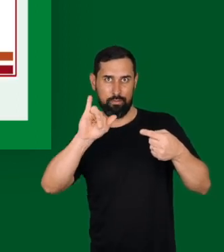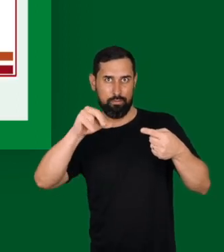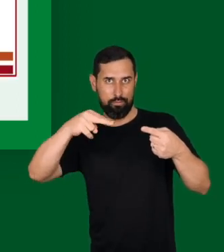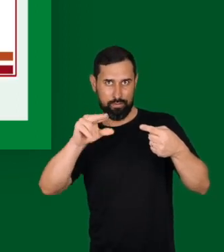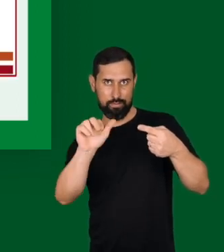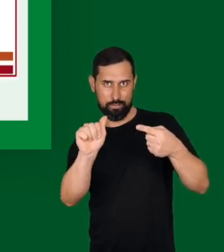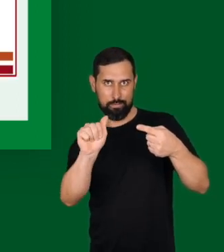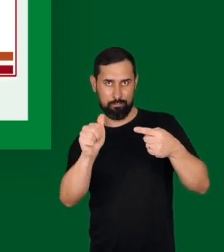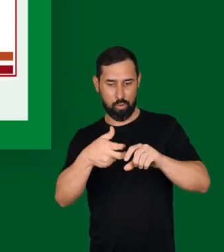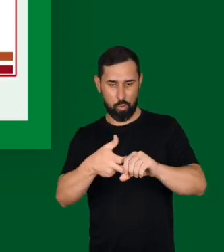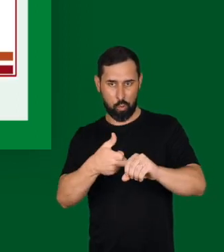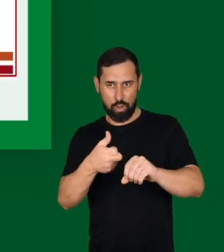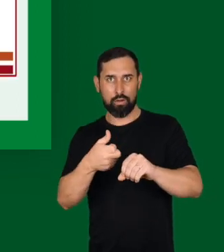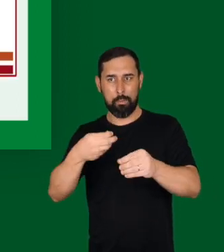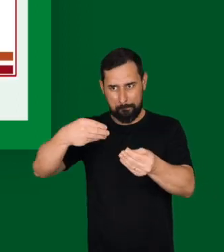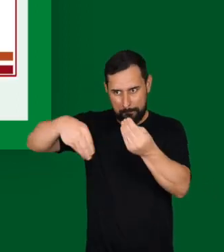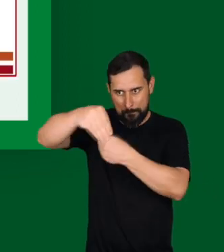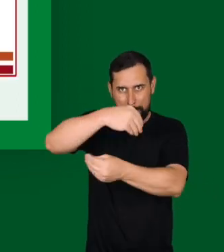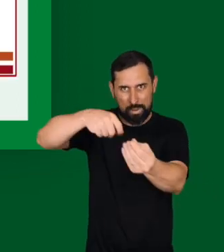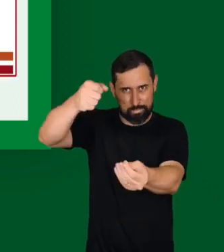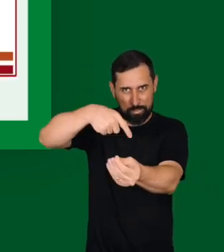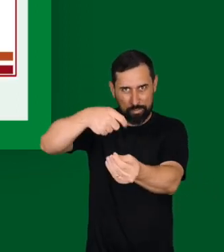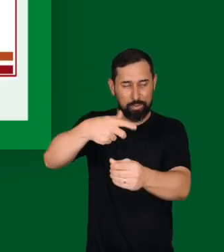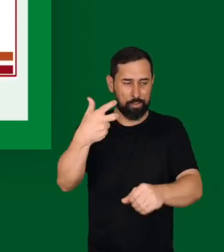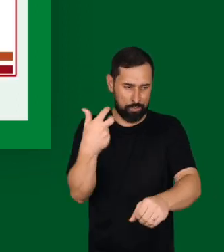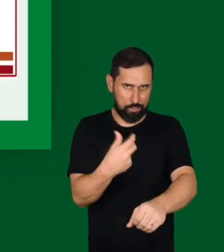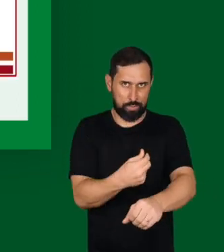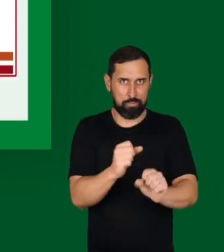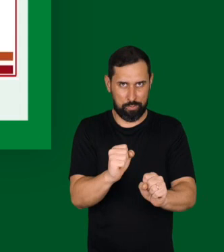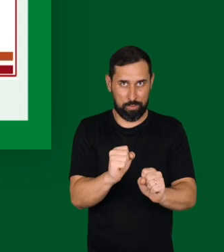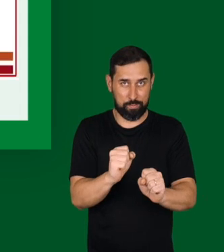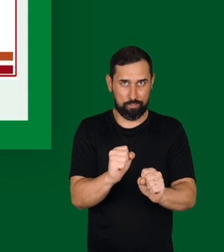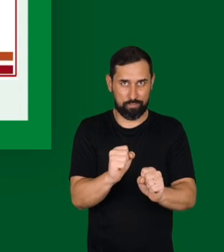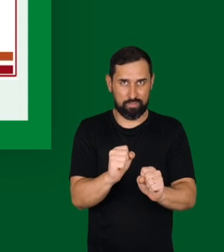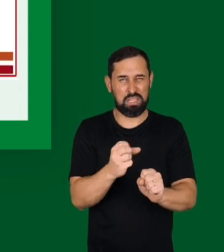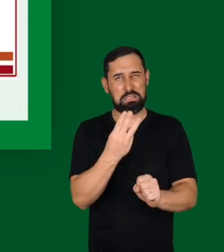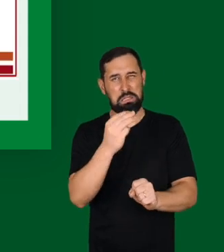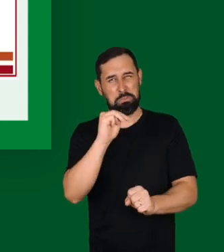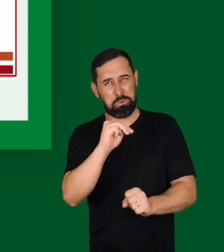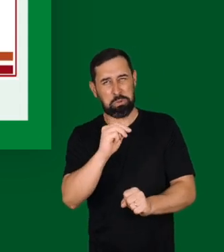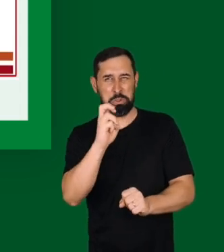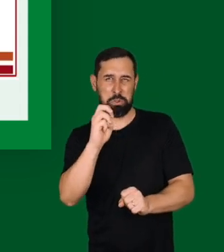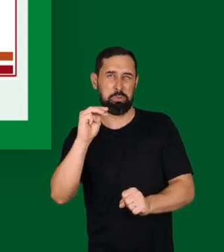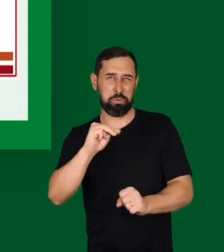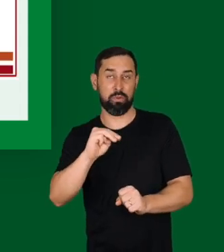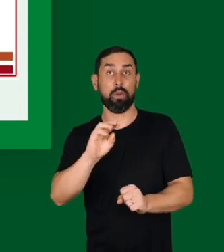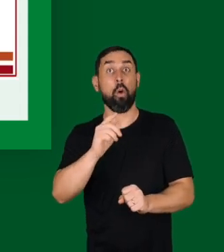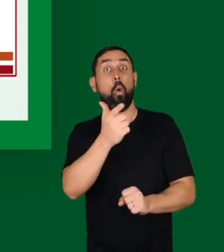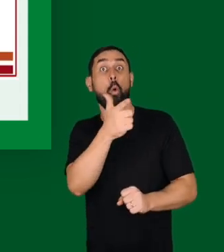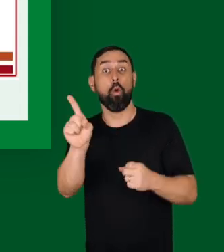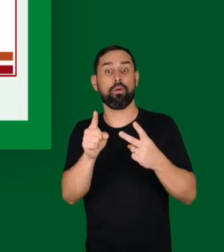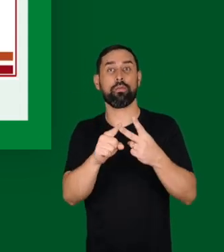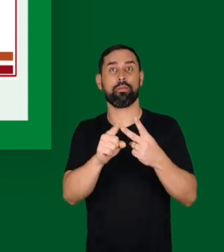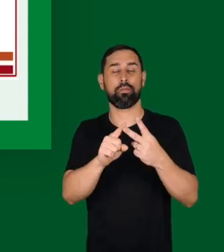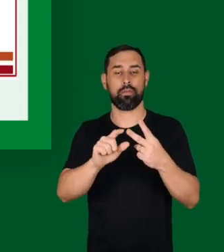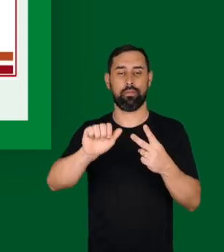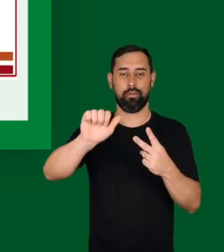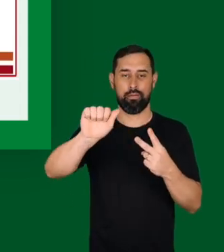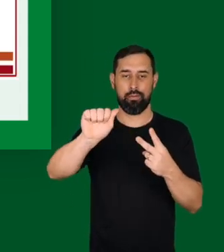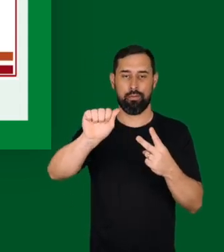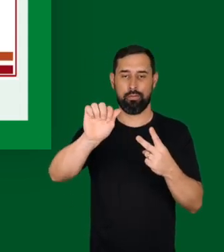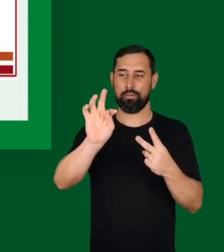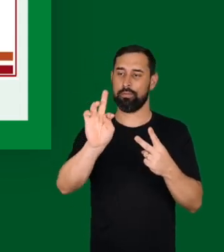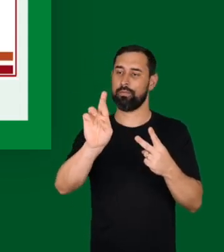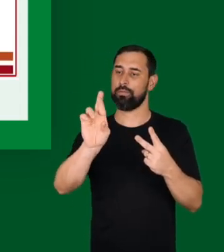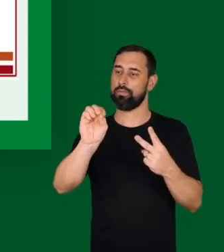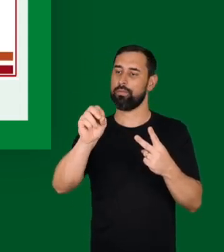cada 3, 5 minutos, sempre nessa dose diluída. E em algumas situações eu posso usar a atropina. Diferentemente do adulto, tem que lembrar